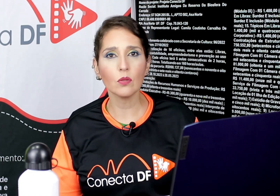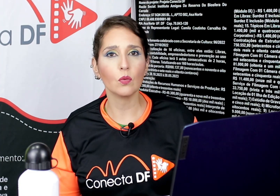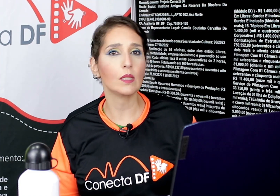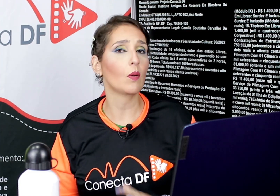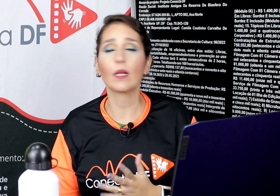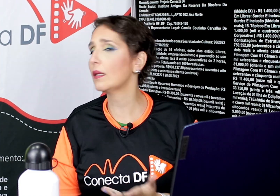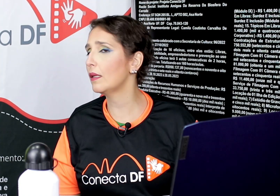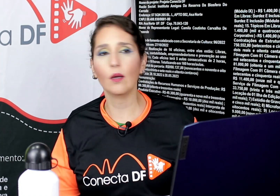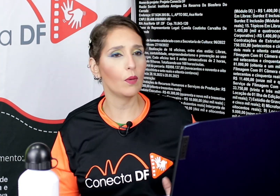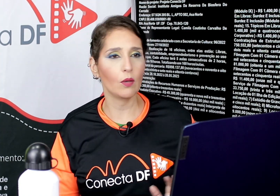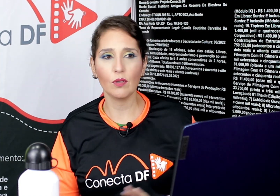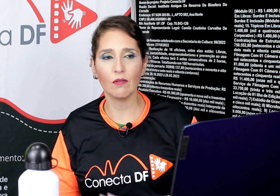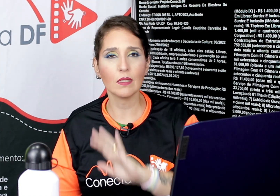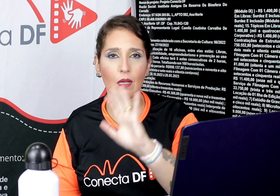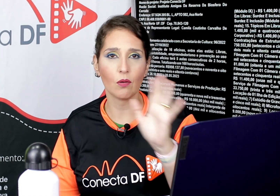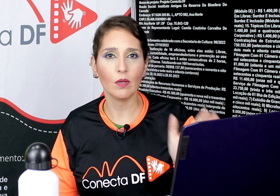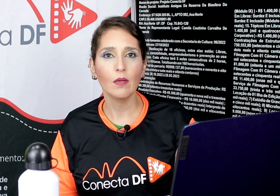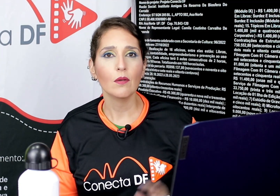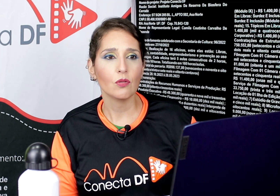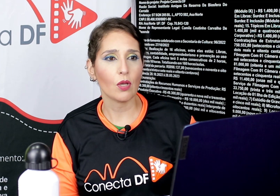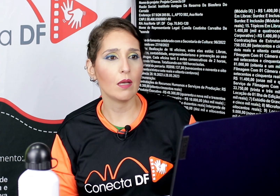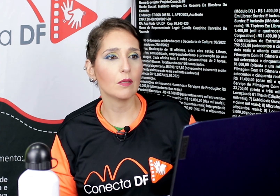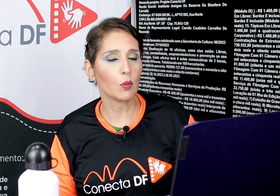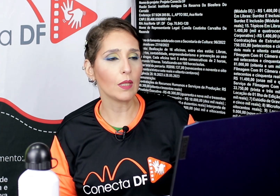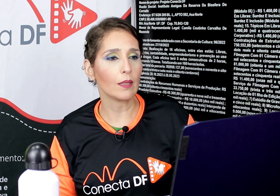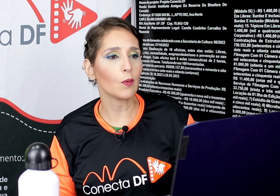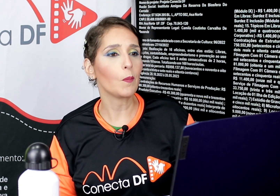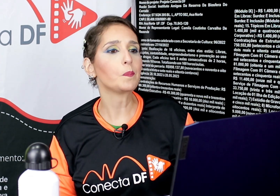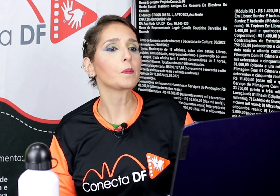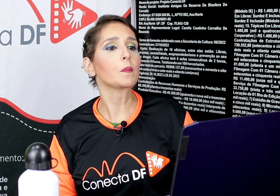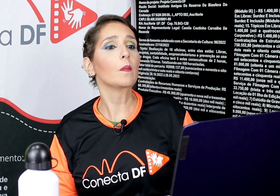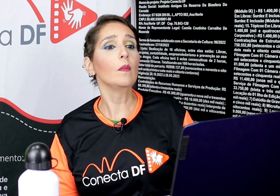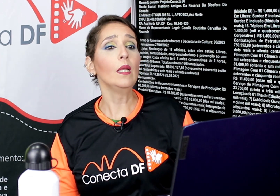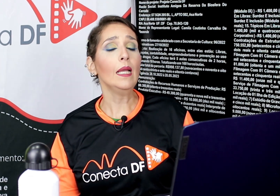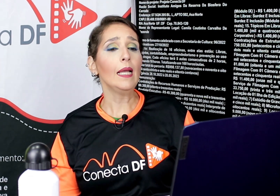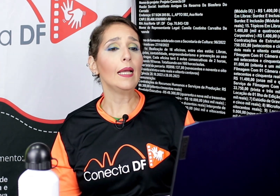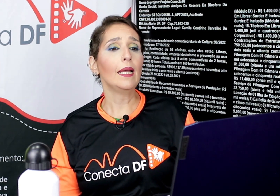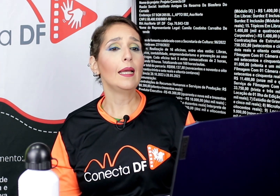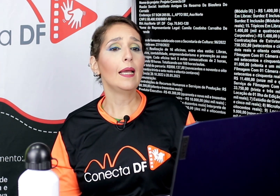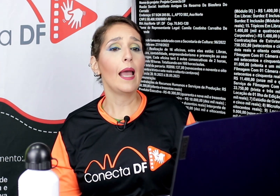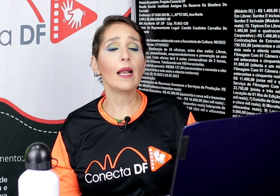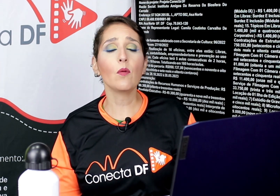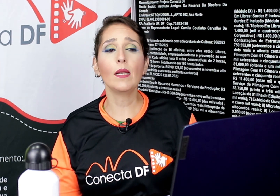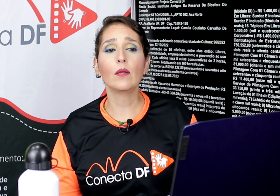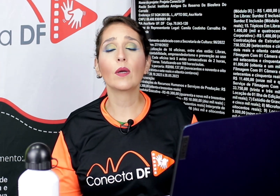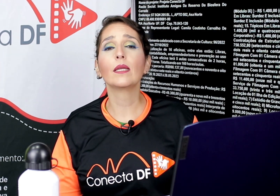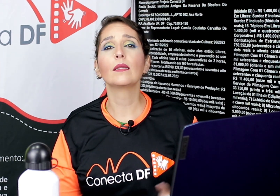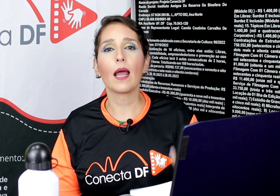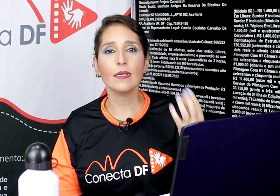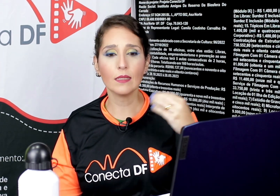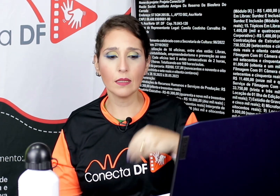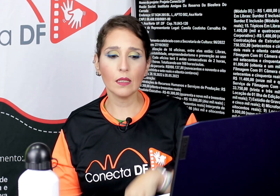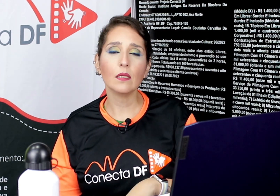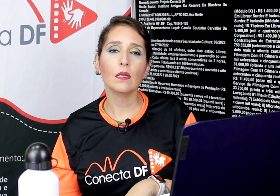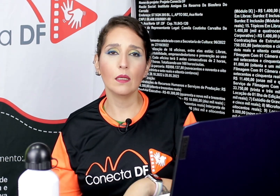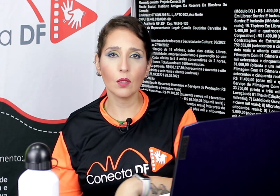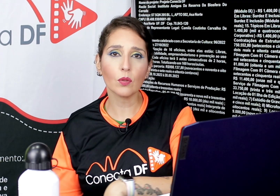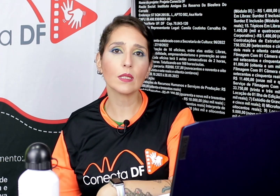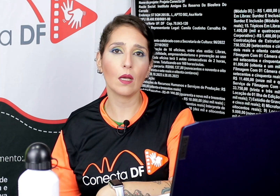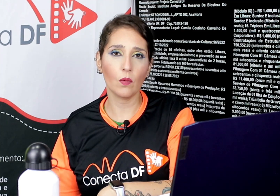tem a sua. Então, ela não é universal. Já respondendo. Ela é uma língua que traz,